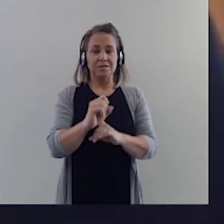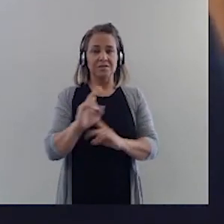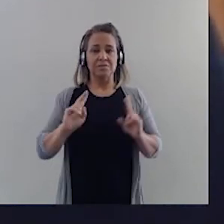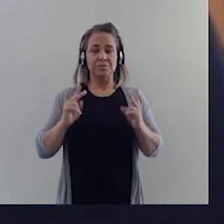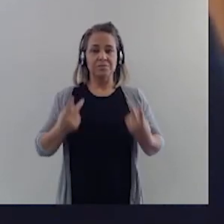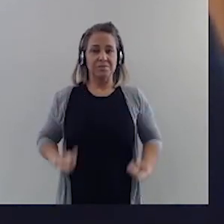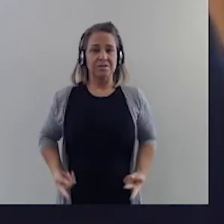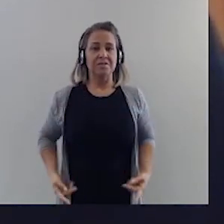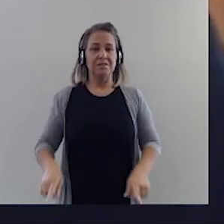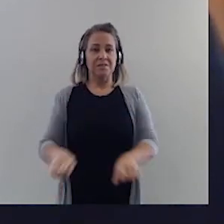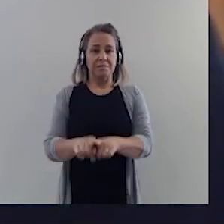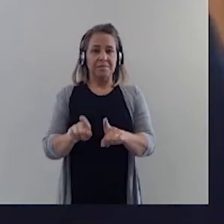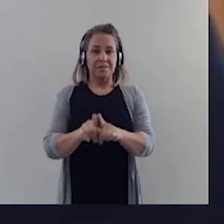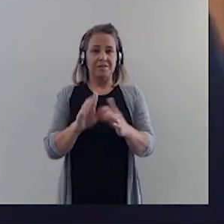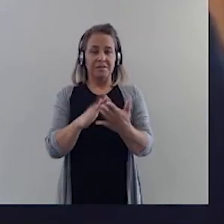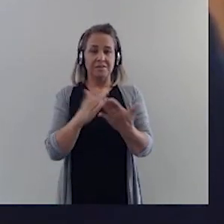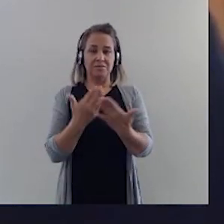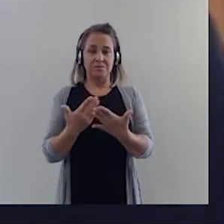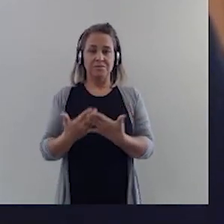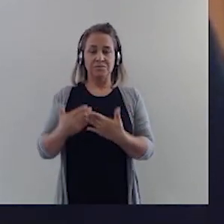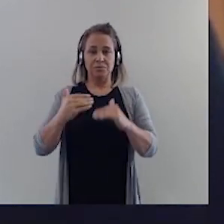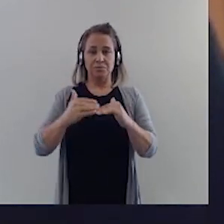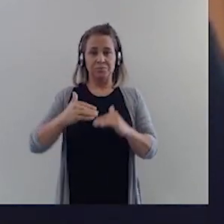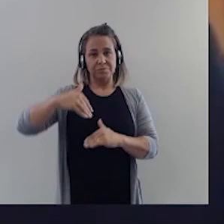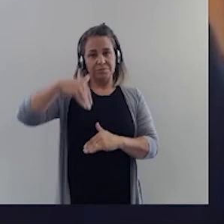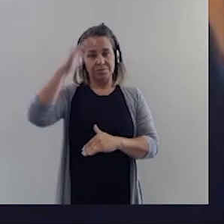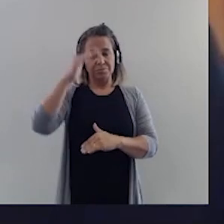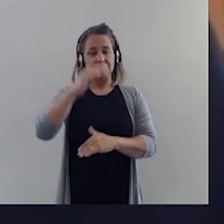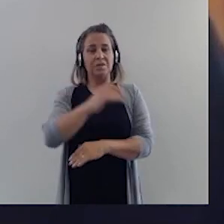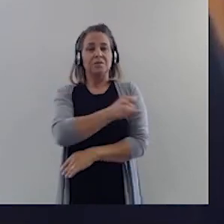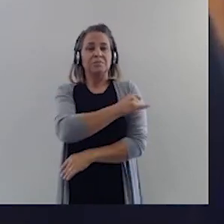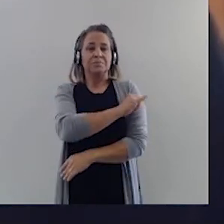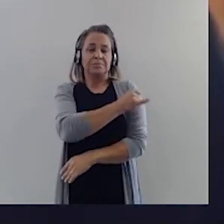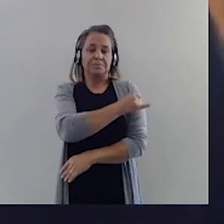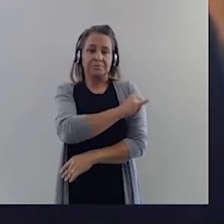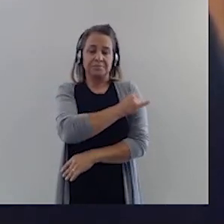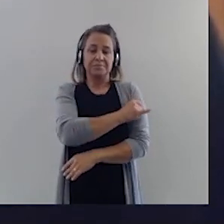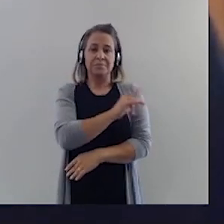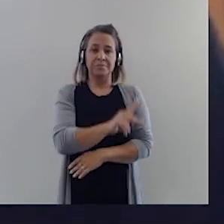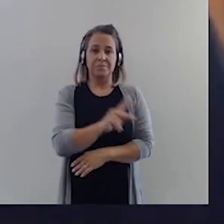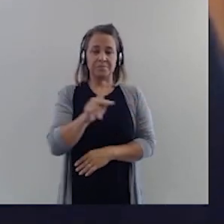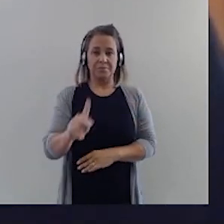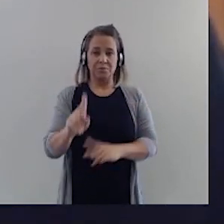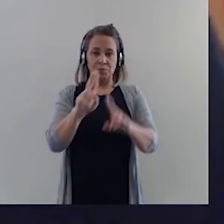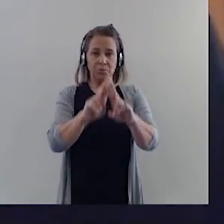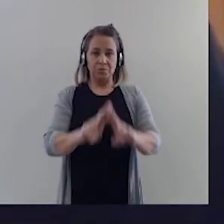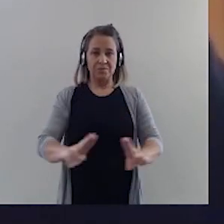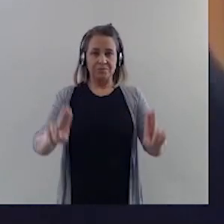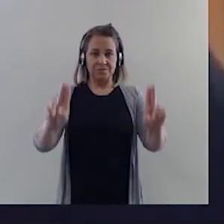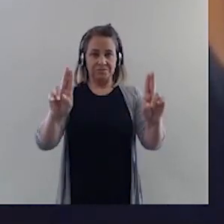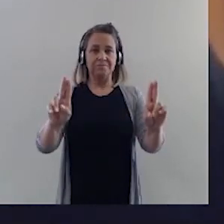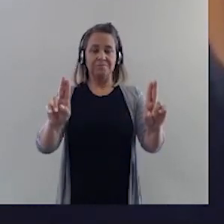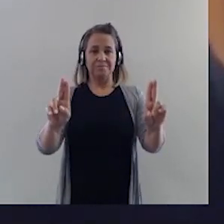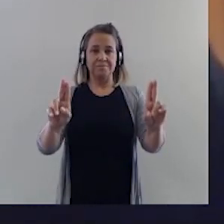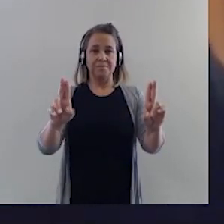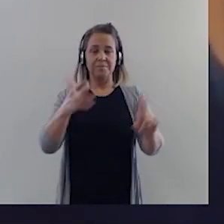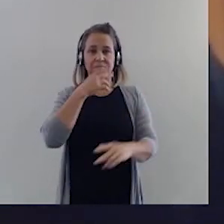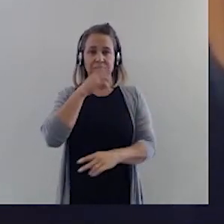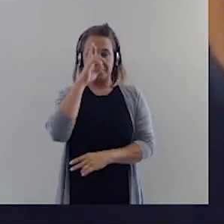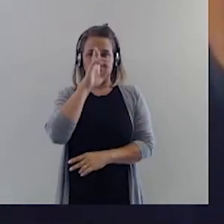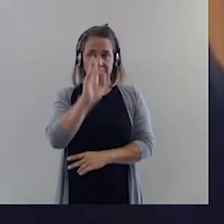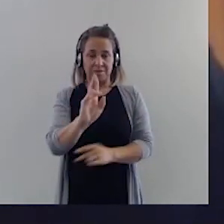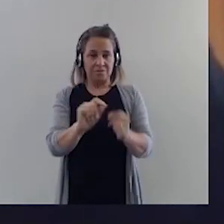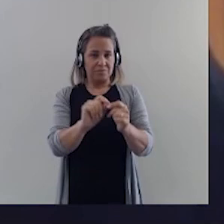Escola Superior da Advocacia do Estado do Rio de Janeiro, professor universitário, autor de